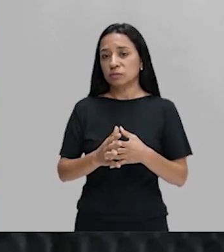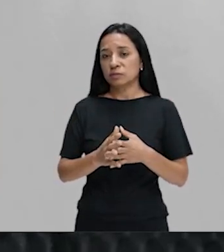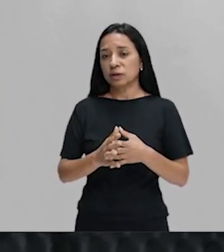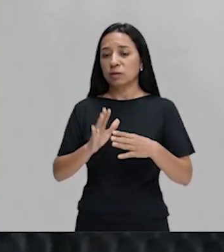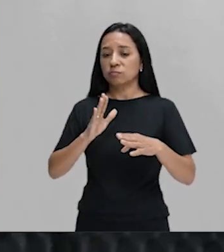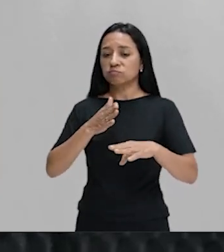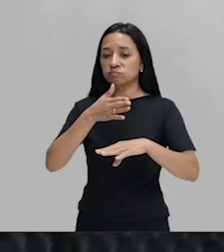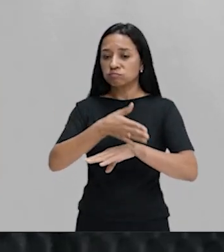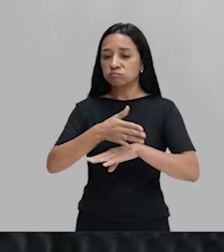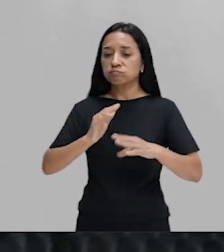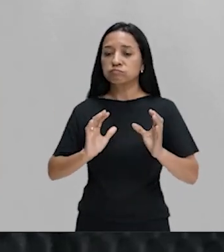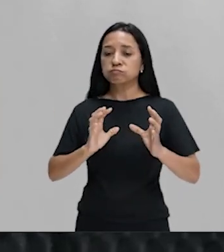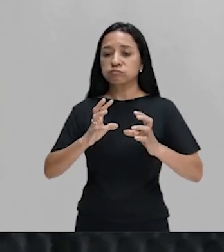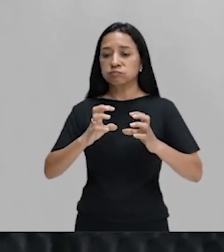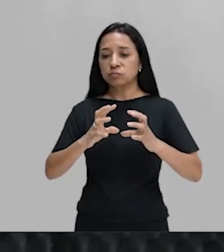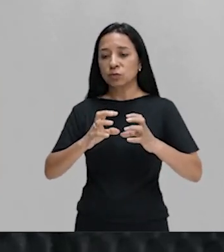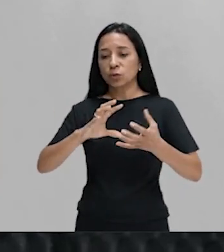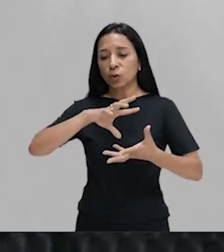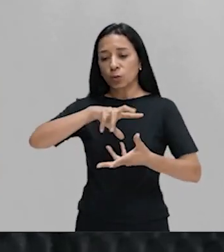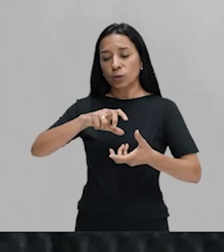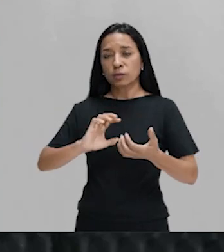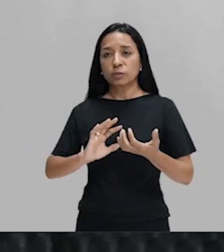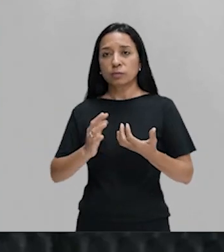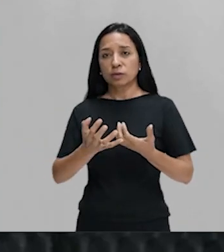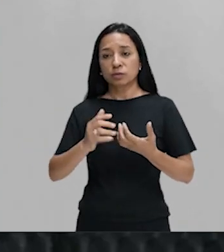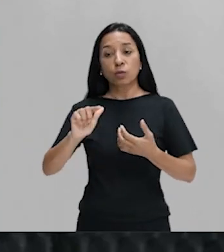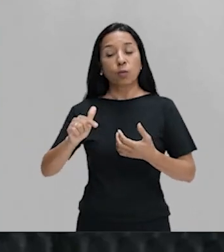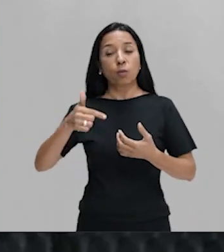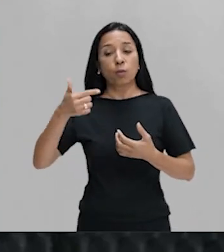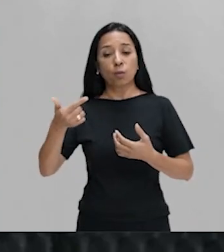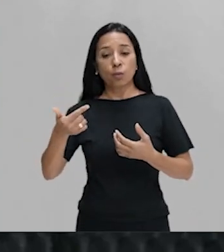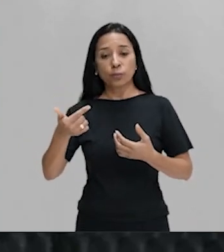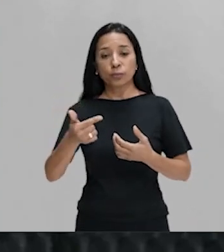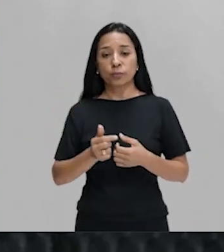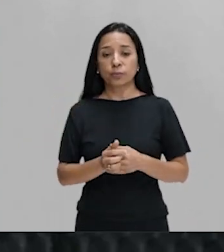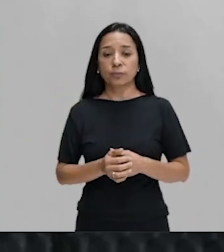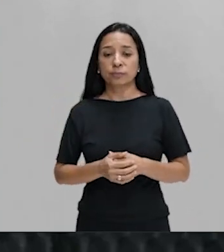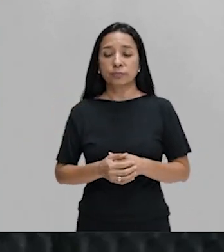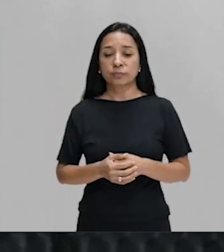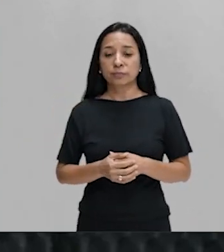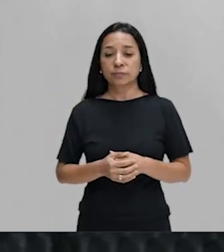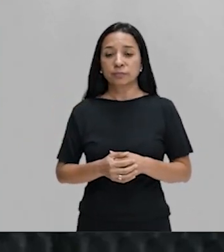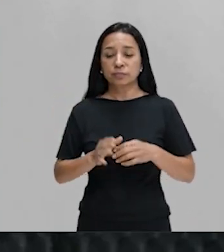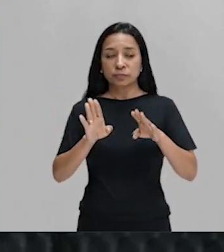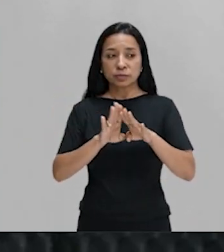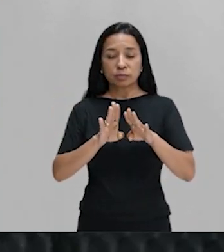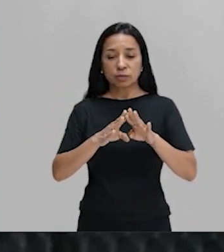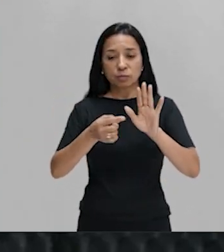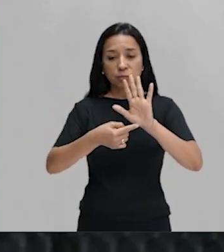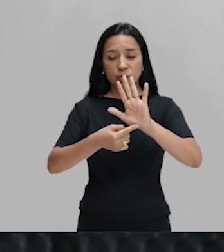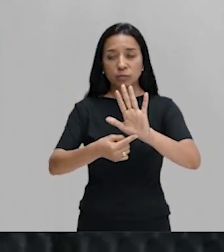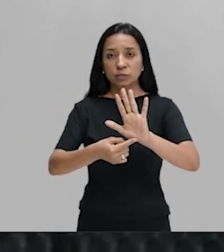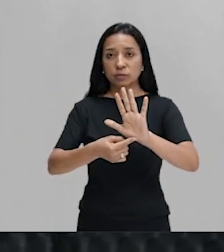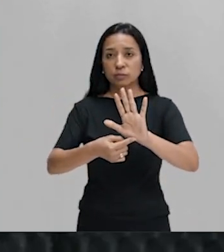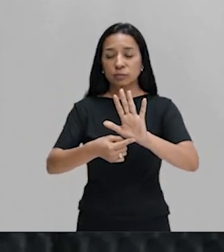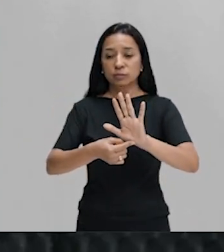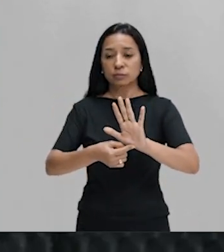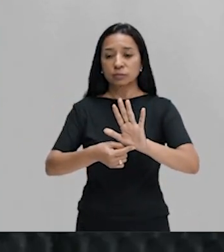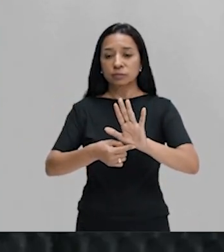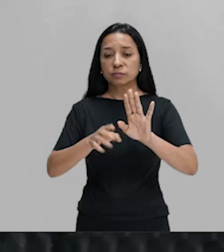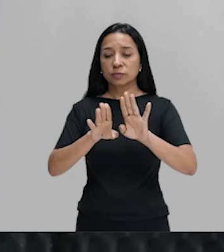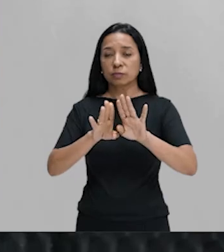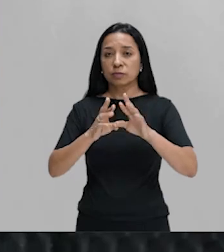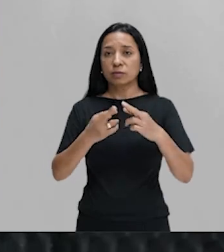Oriente Médio. Uma outra motivação, um outro fator que nós podemos apontar,